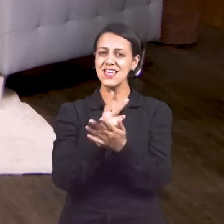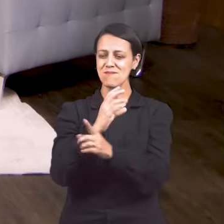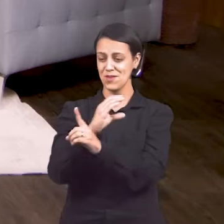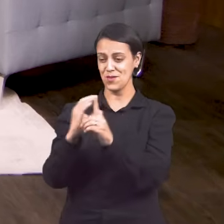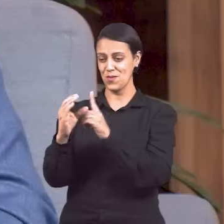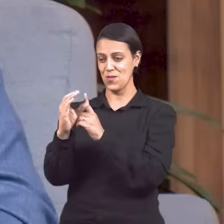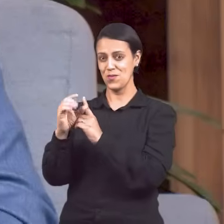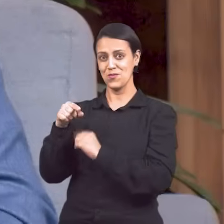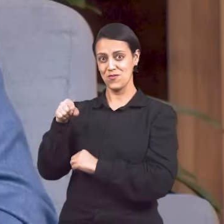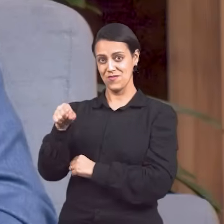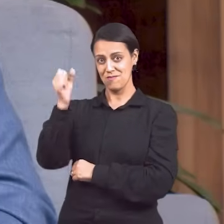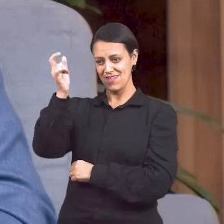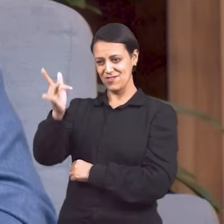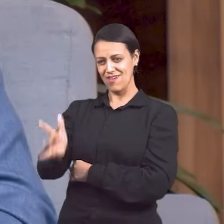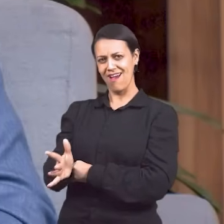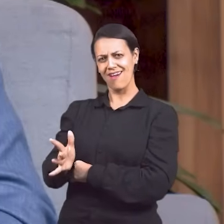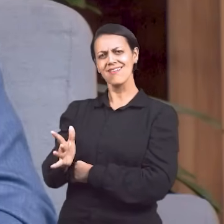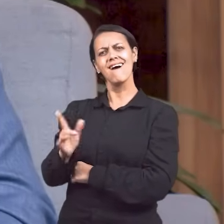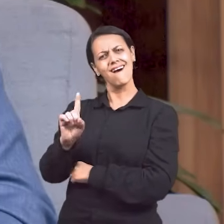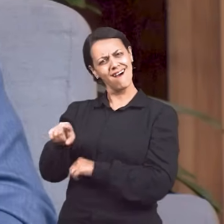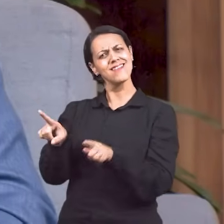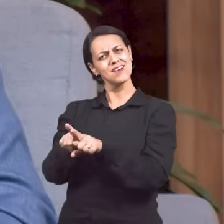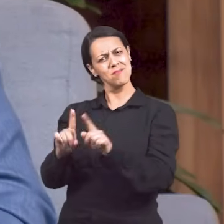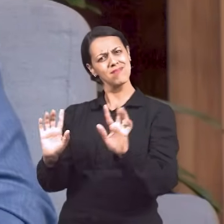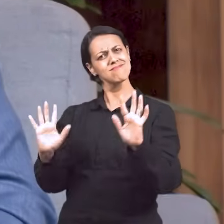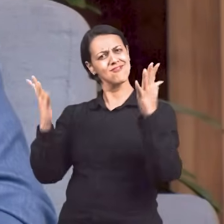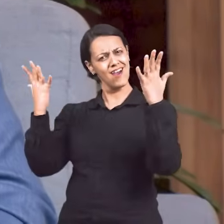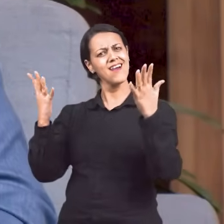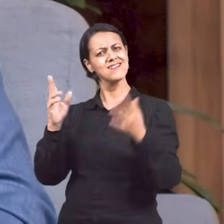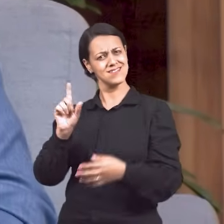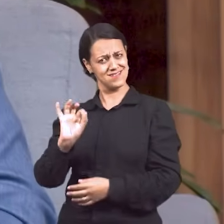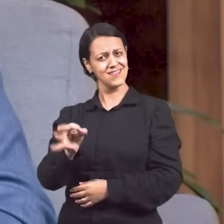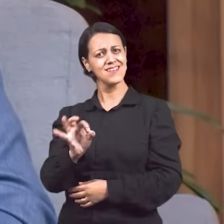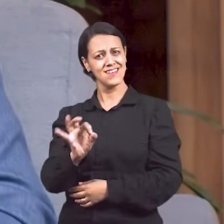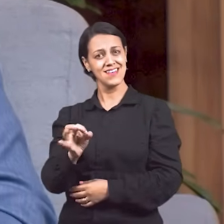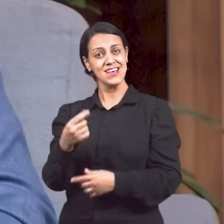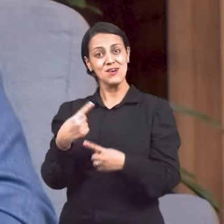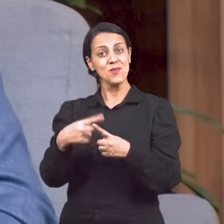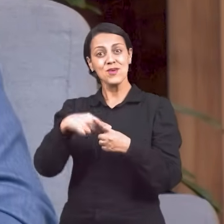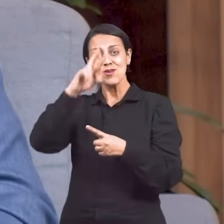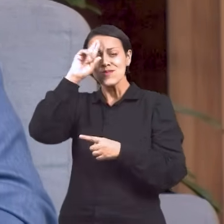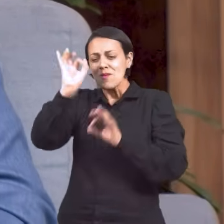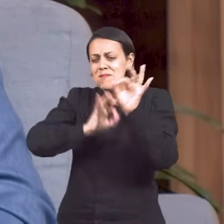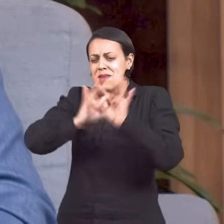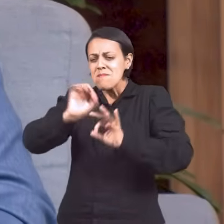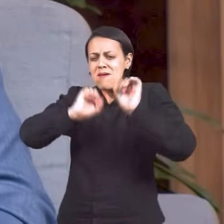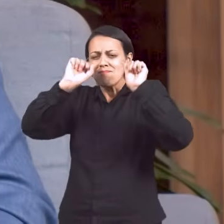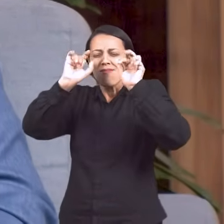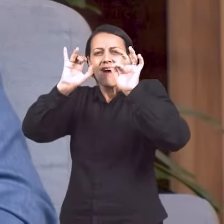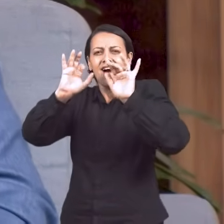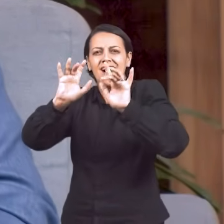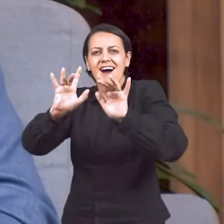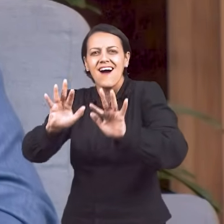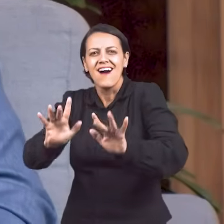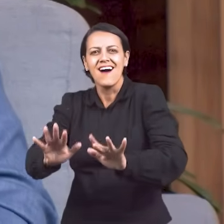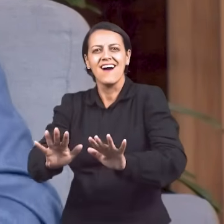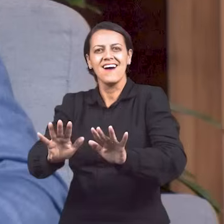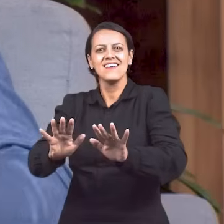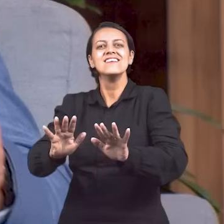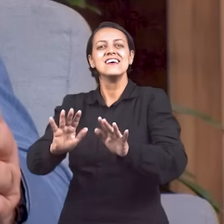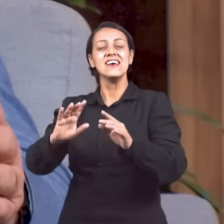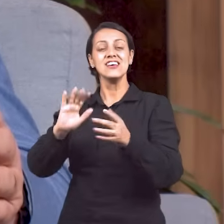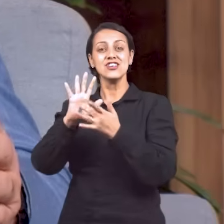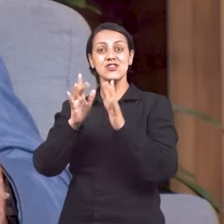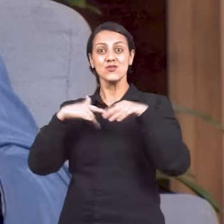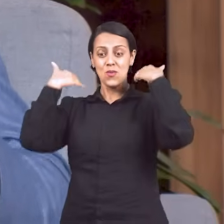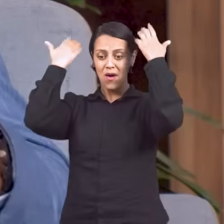Reinaldo, podemos até dizer que todo culto da madrugada é uma festa, né? Sim. A gente participa de festa, né? Sim. Que a gente está ali, o banquete está pronto, o rei está